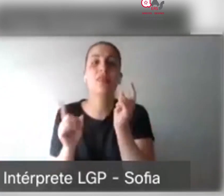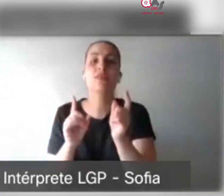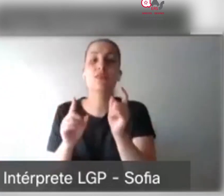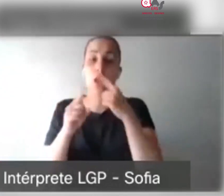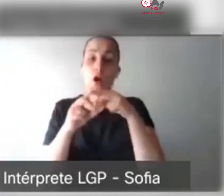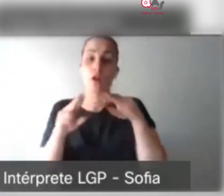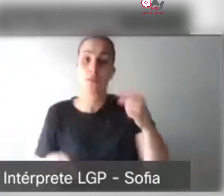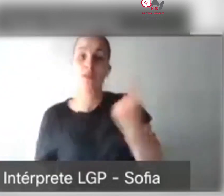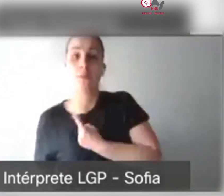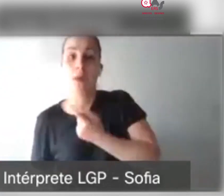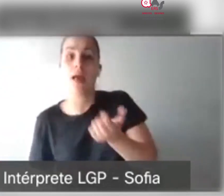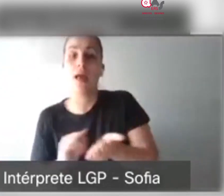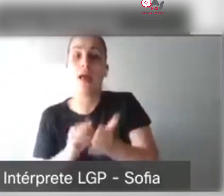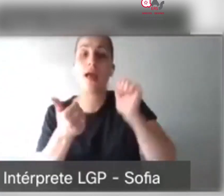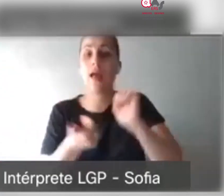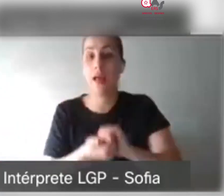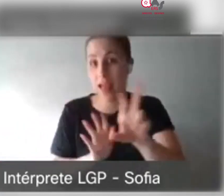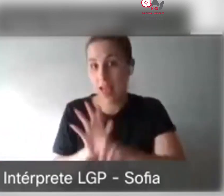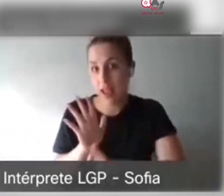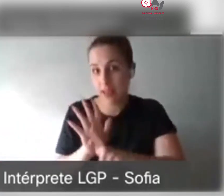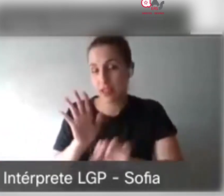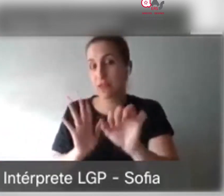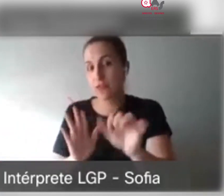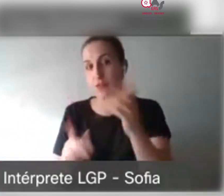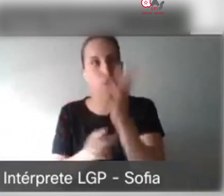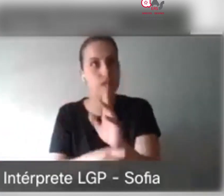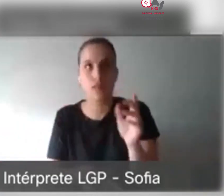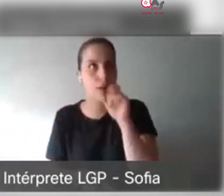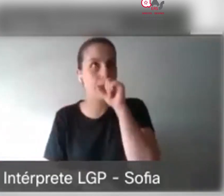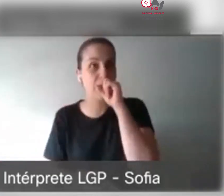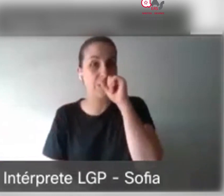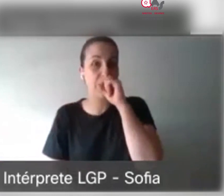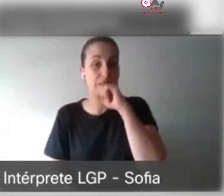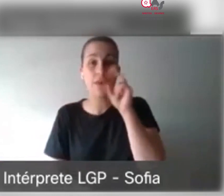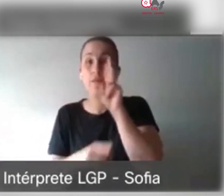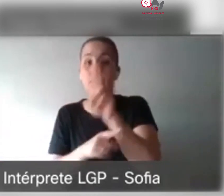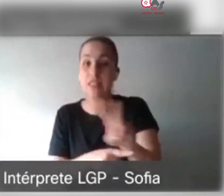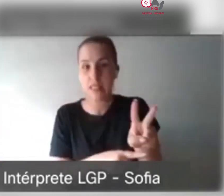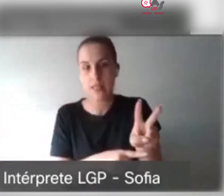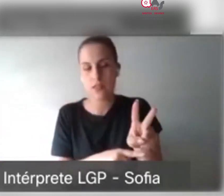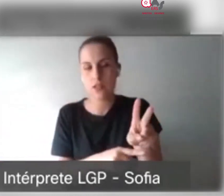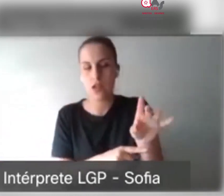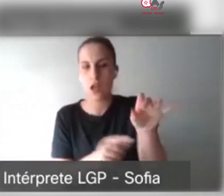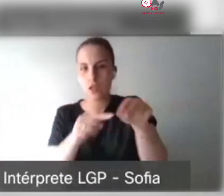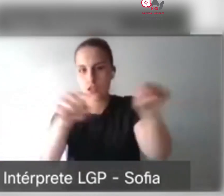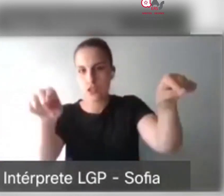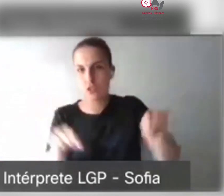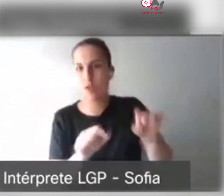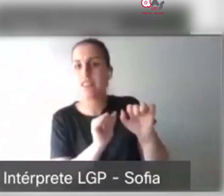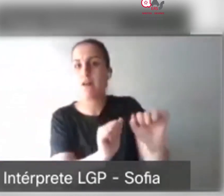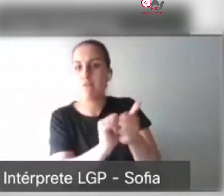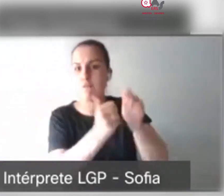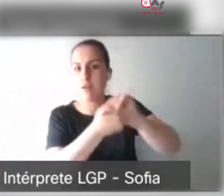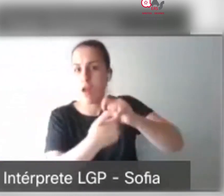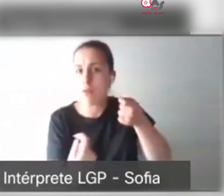que adaptar as suas regras, por exemplo, de visitas à realidade que têm, aos espaços que têm, às condições